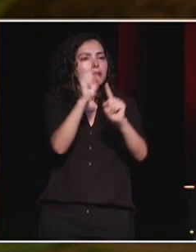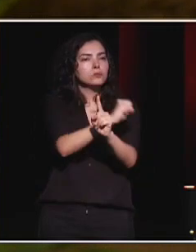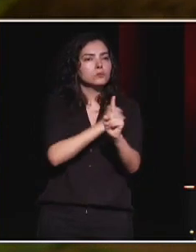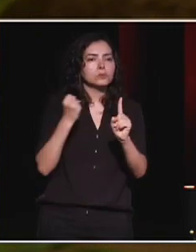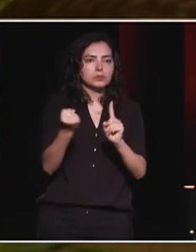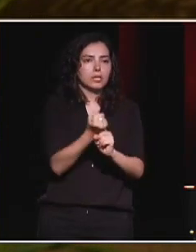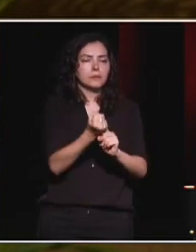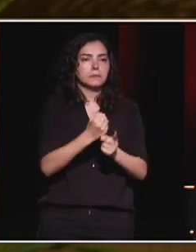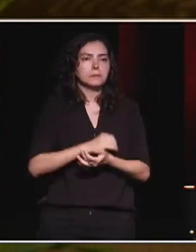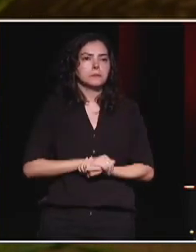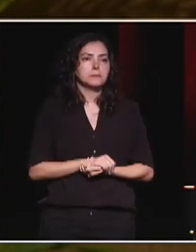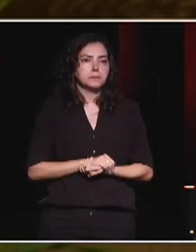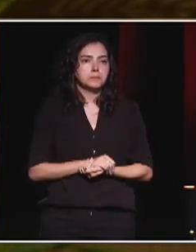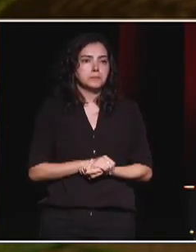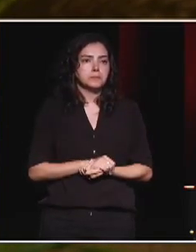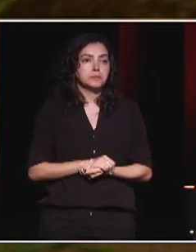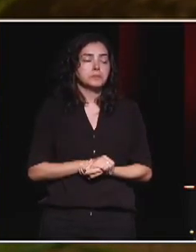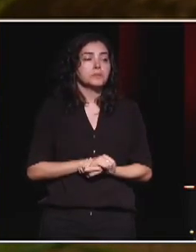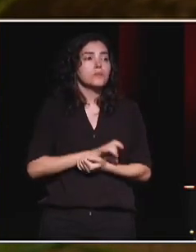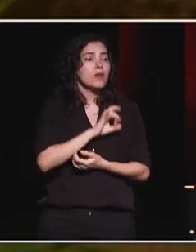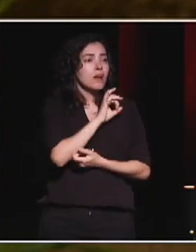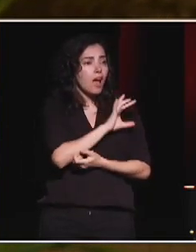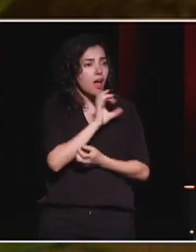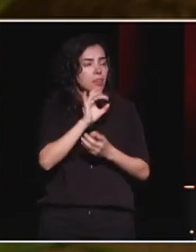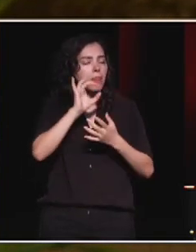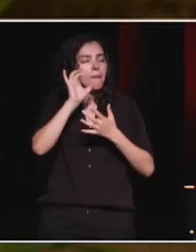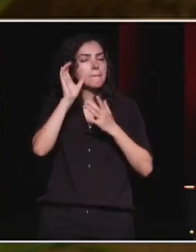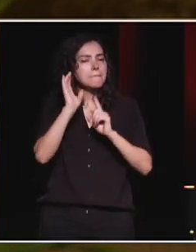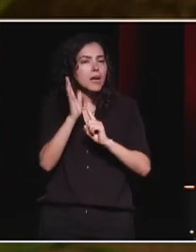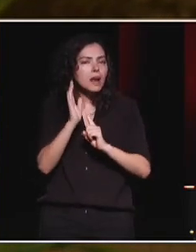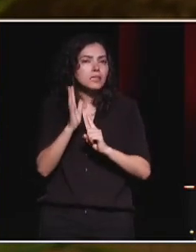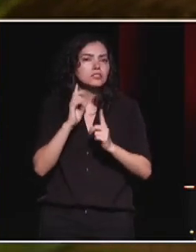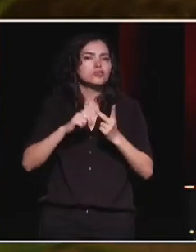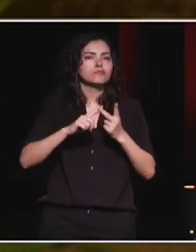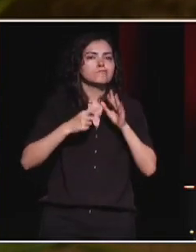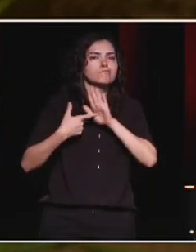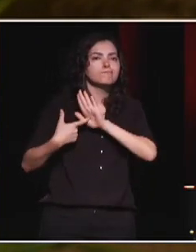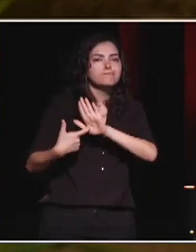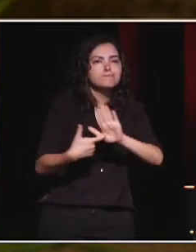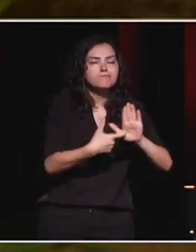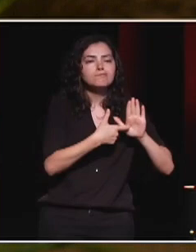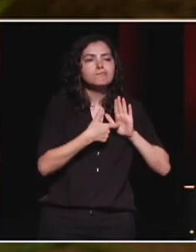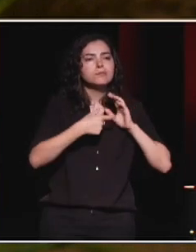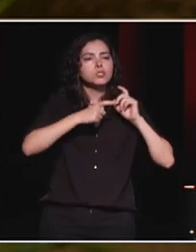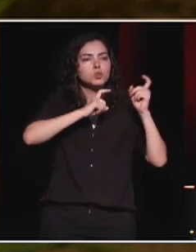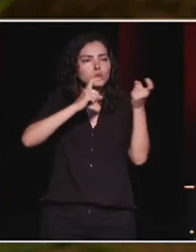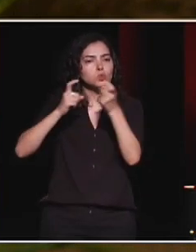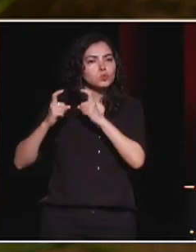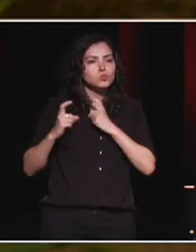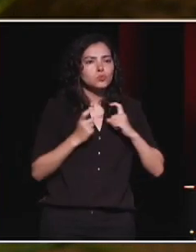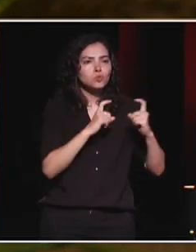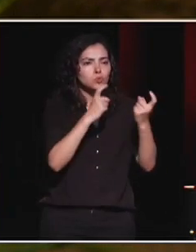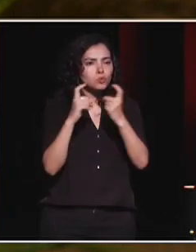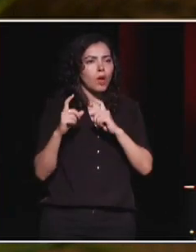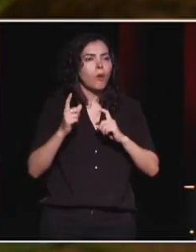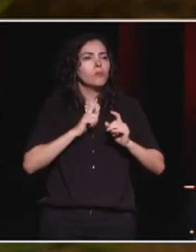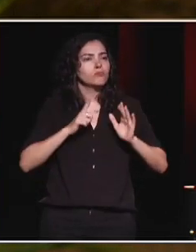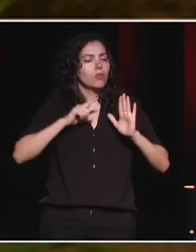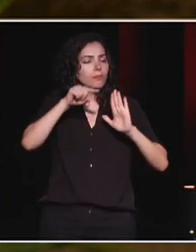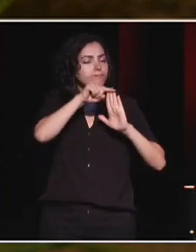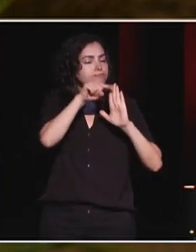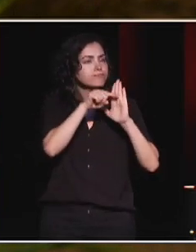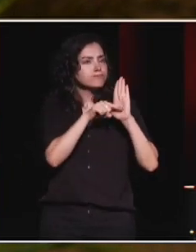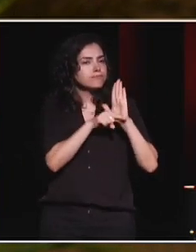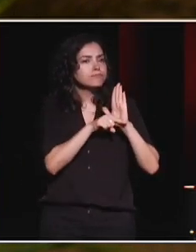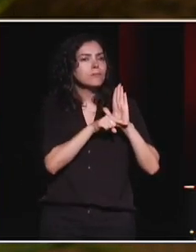sociedade. Cada palestra, cada exposição e cada discussão aqui proposta